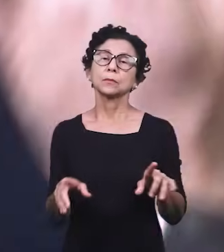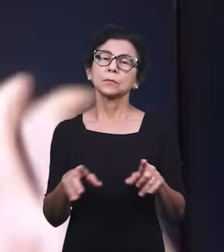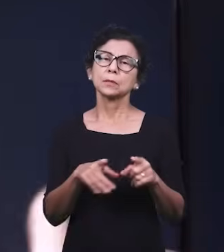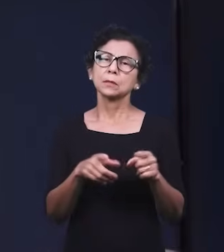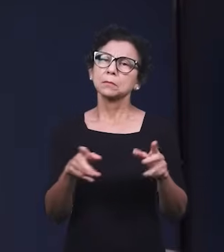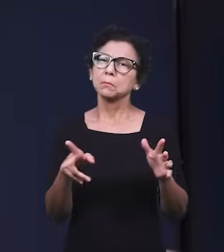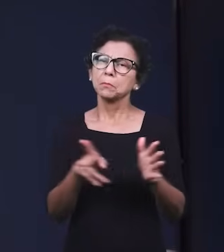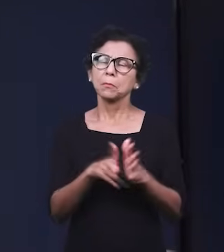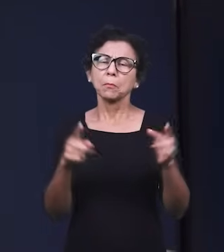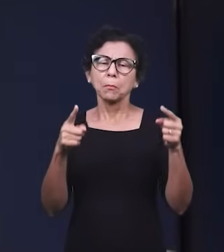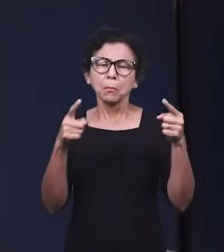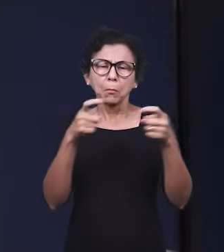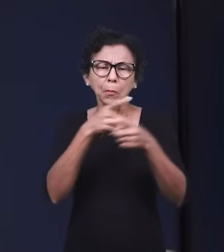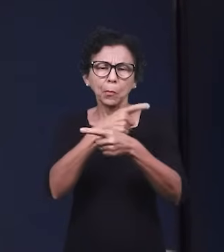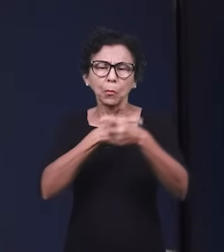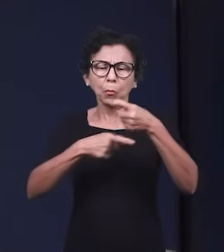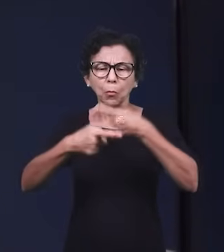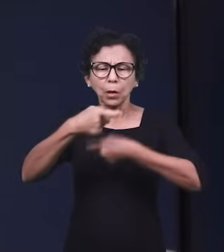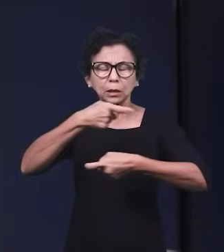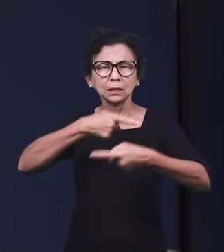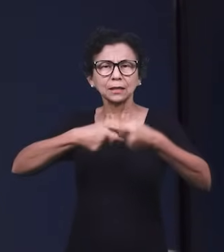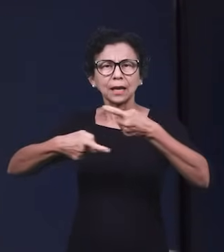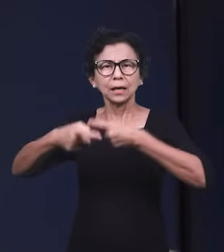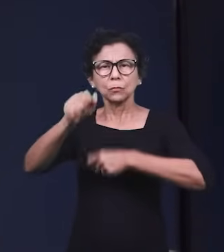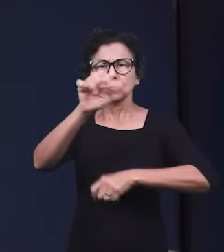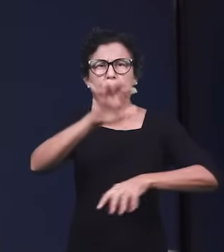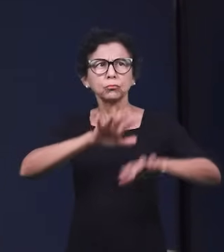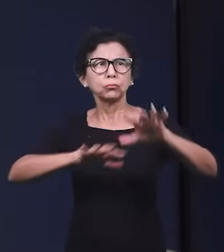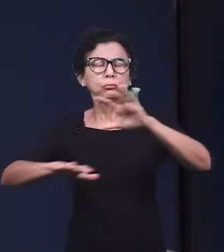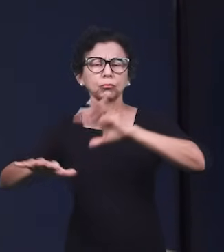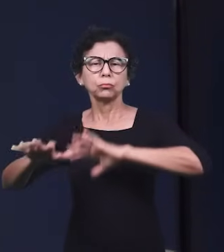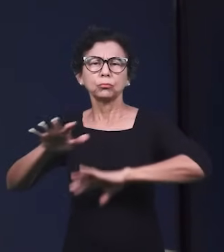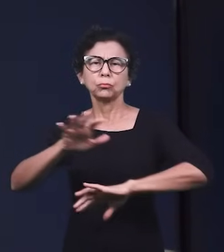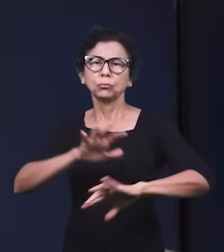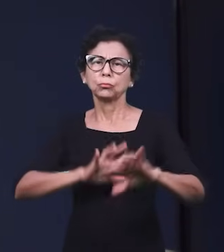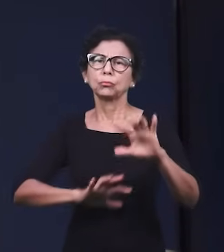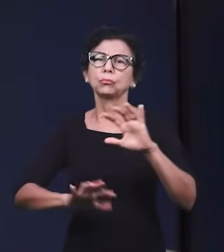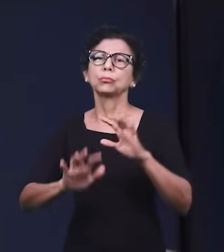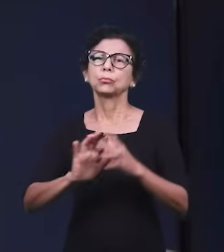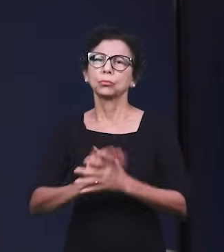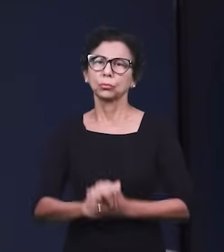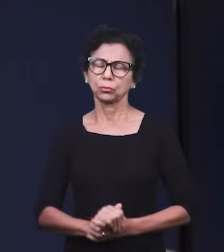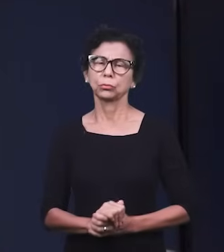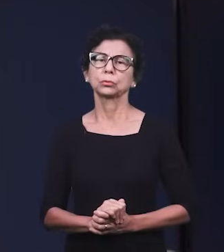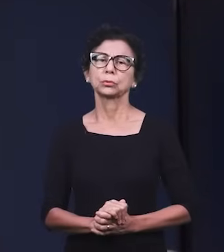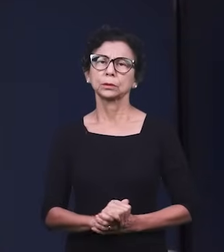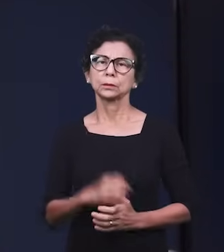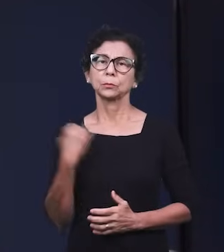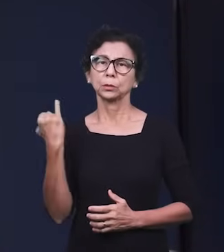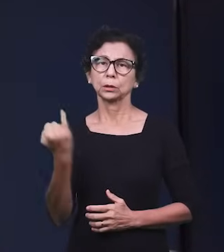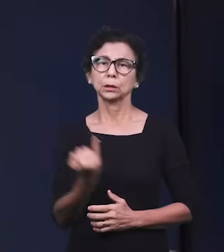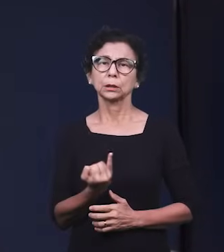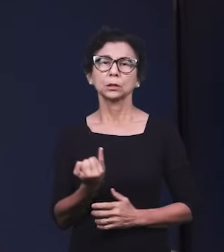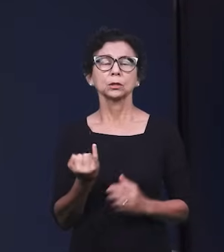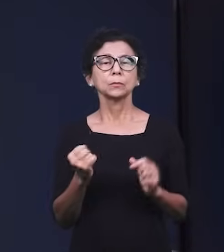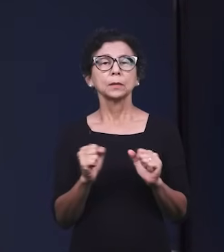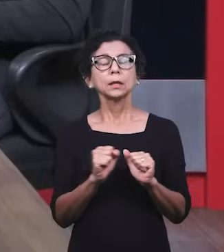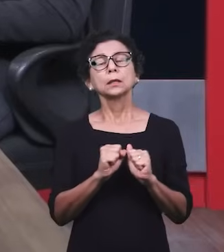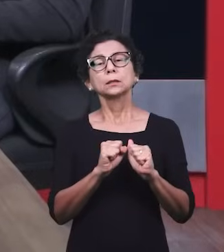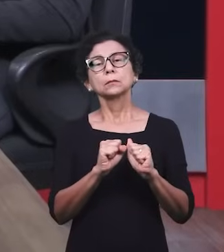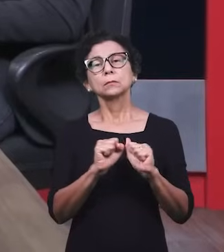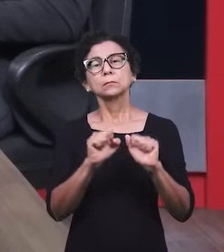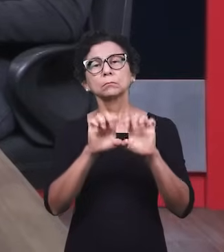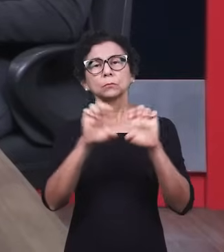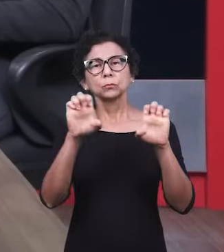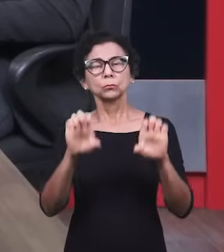assimilados que são importantes pra Construção de todas as estruturas ali da planta né Maravilha é dentro disso